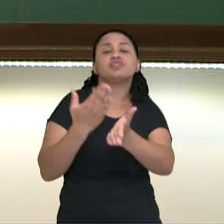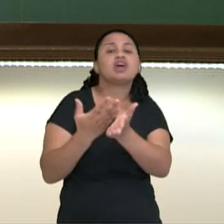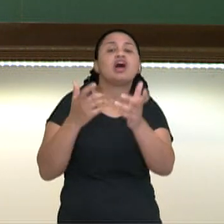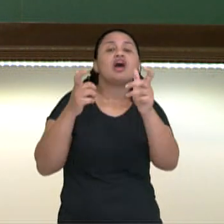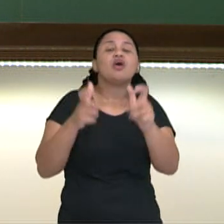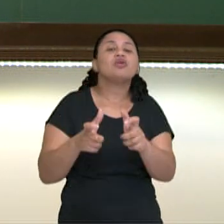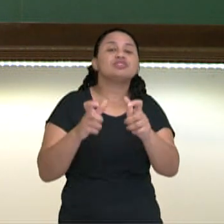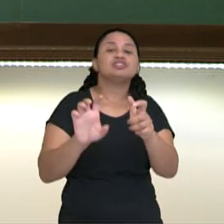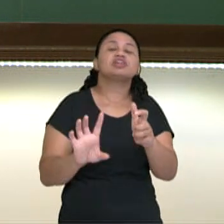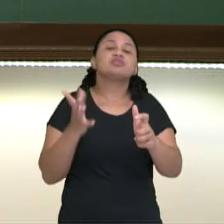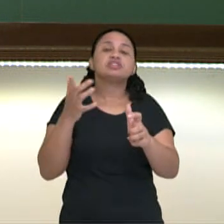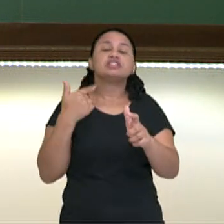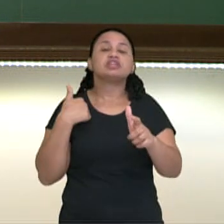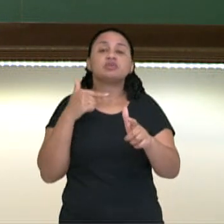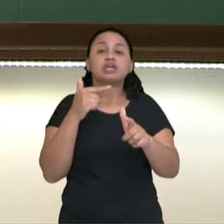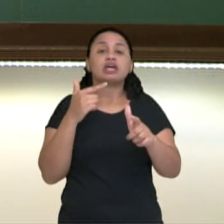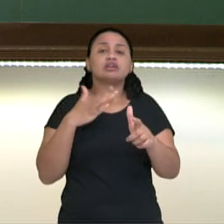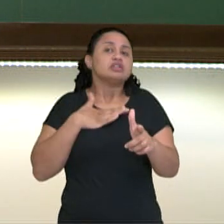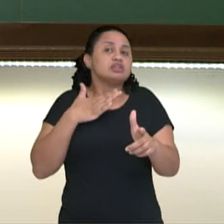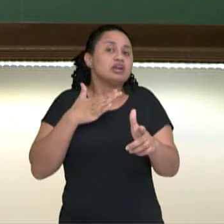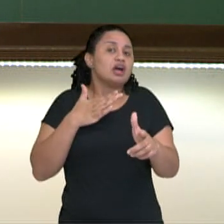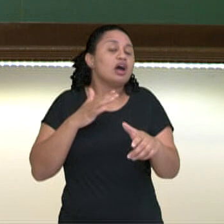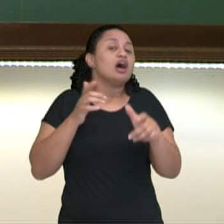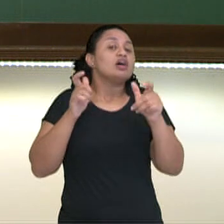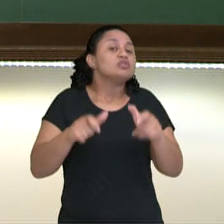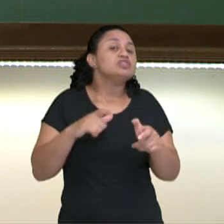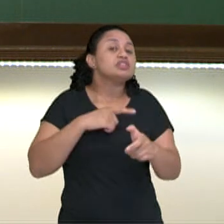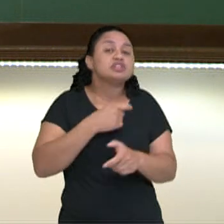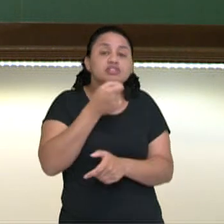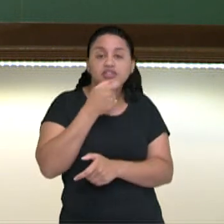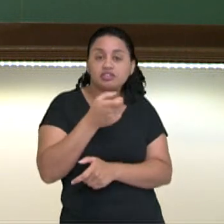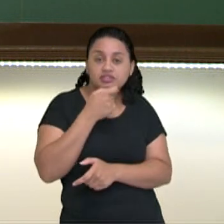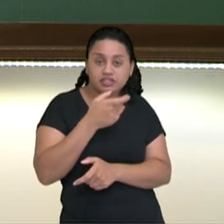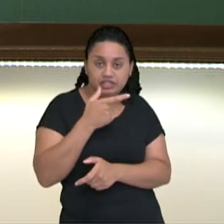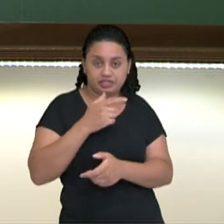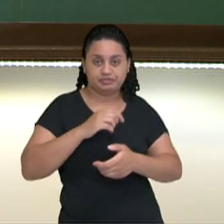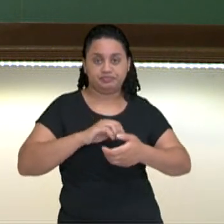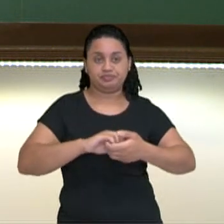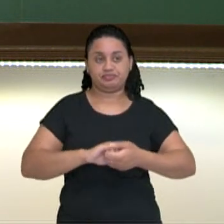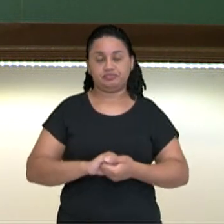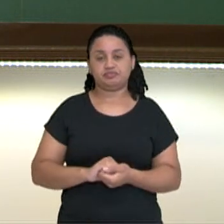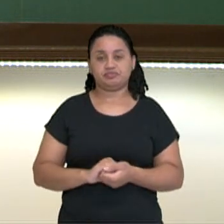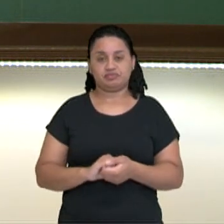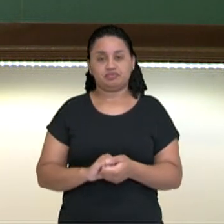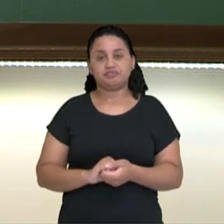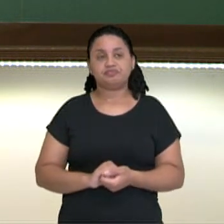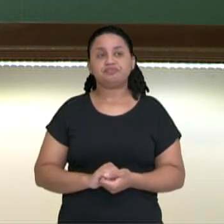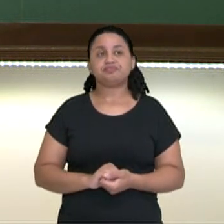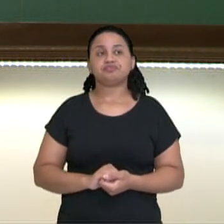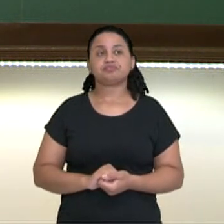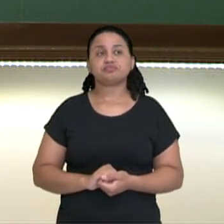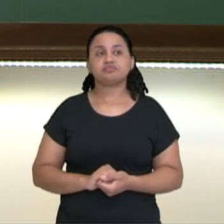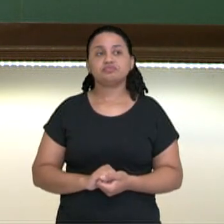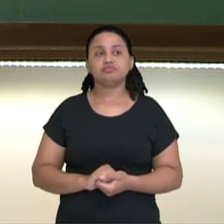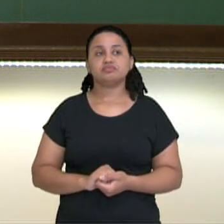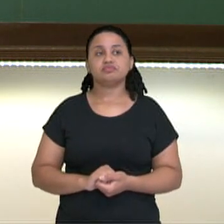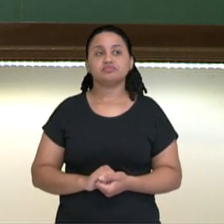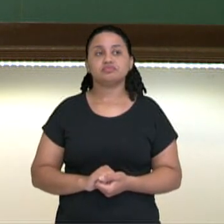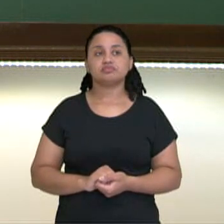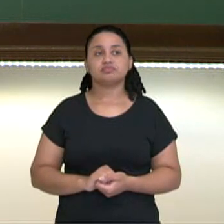de expectativa, certo? E aonde aconteceu o humor consequentemente, que é na quebra da expectativa.